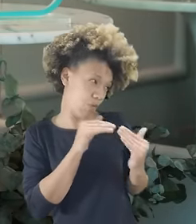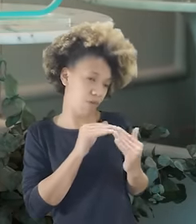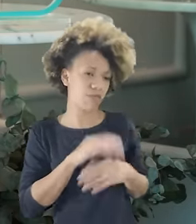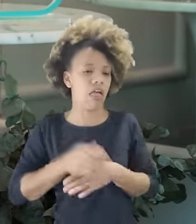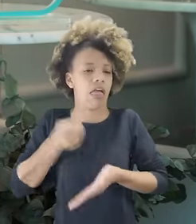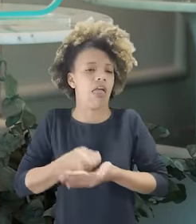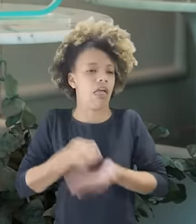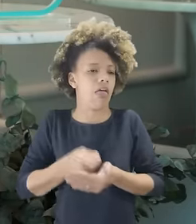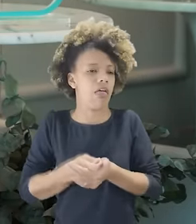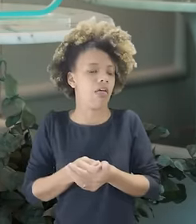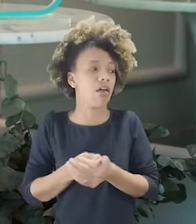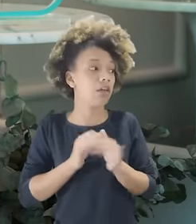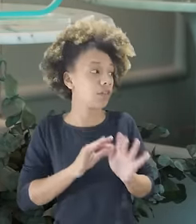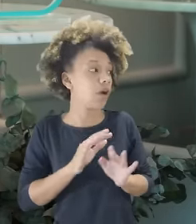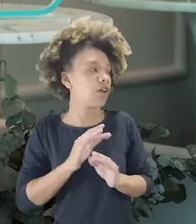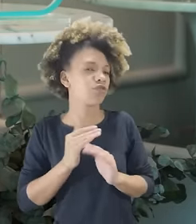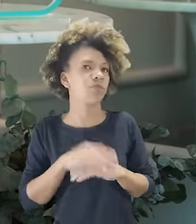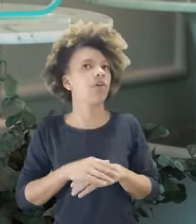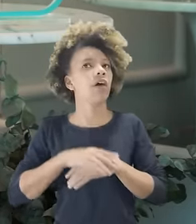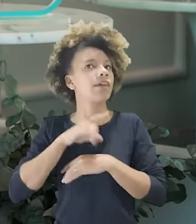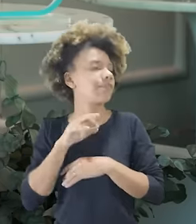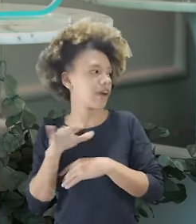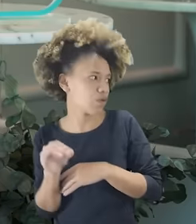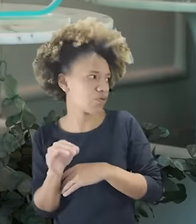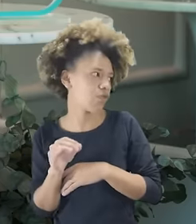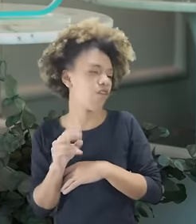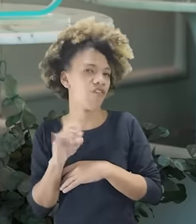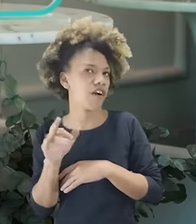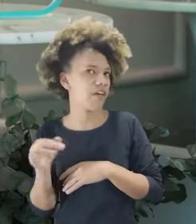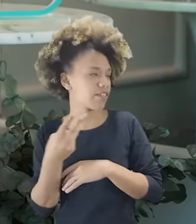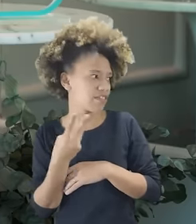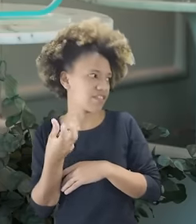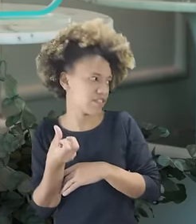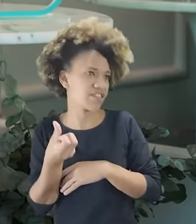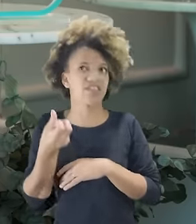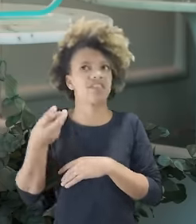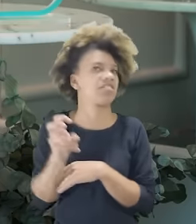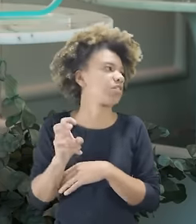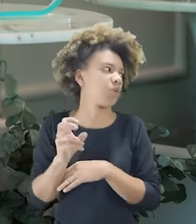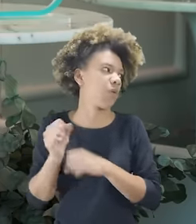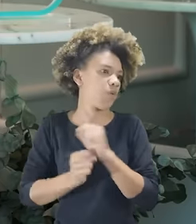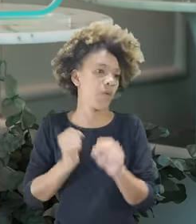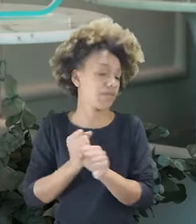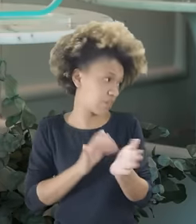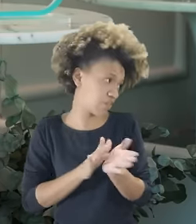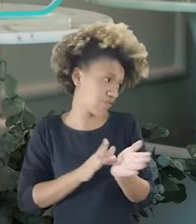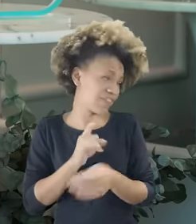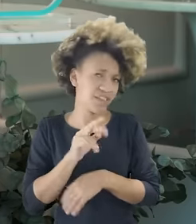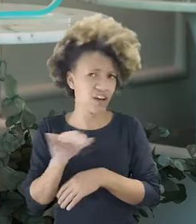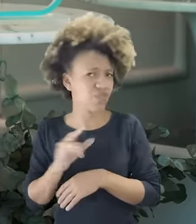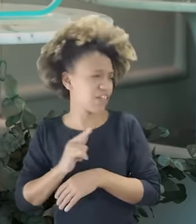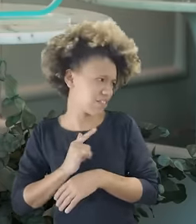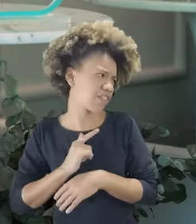gente é muito radical então a gente é o Drauzio Varella durante 360 dias do ano que a gente finge que a gente porque os Varela deve